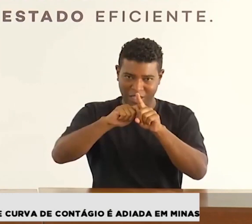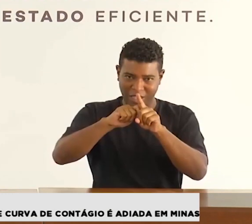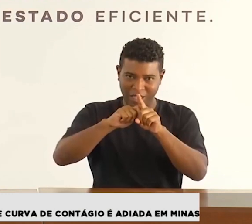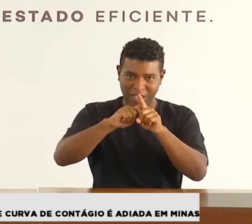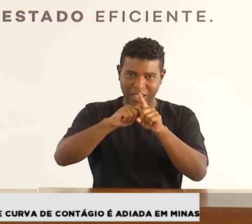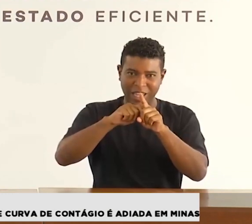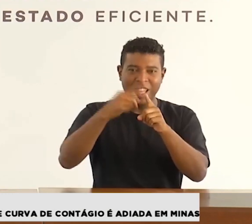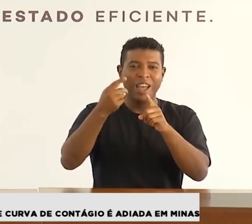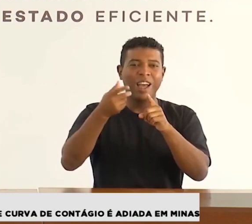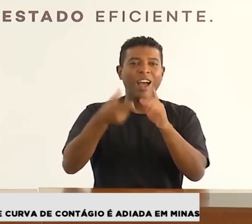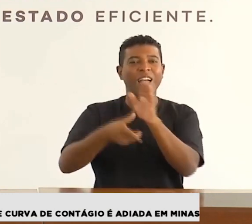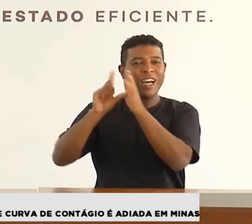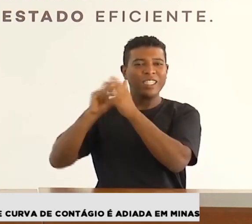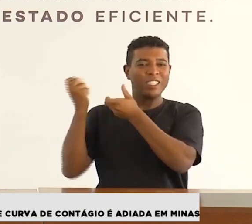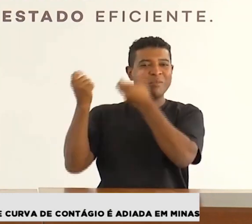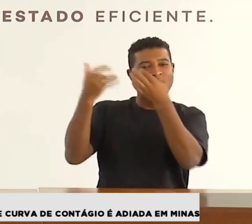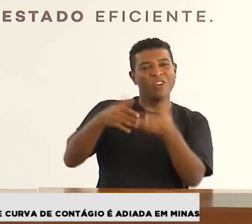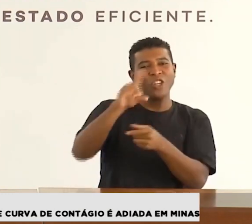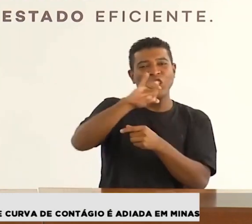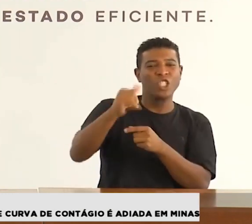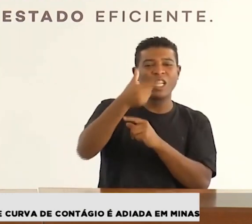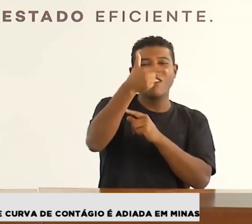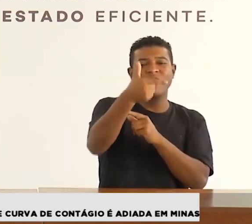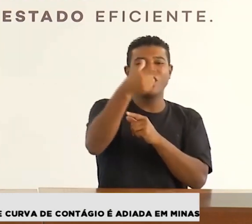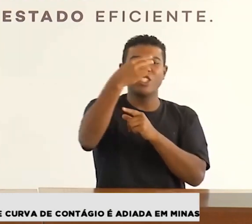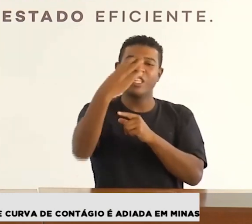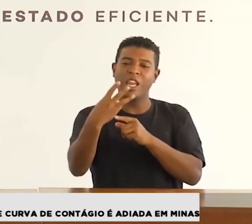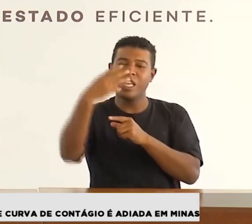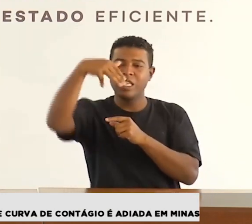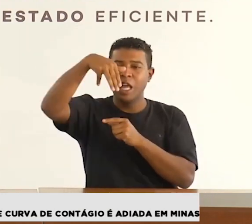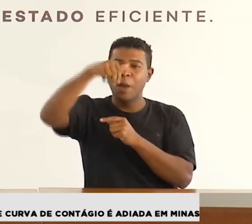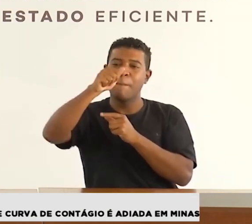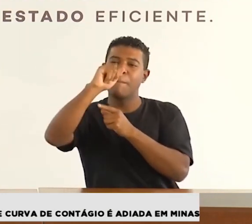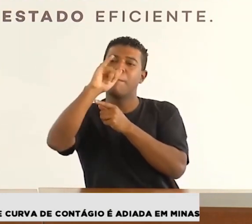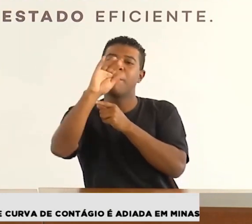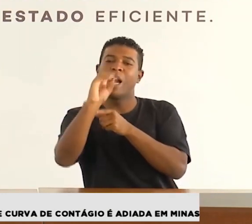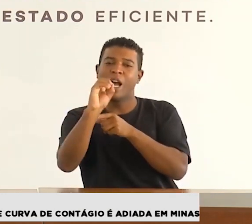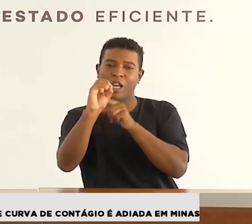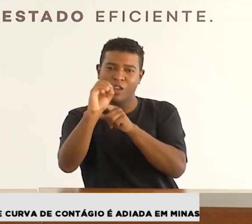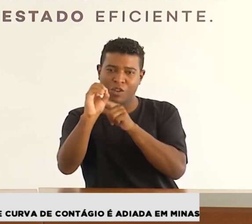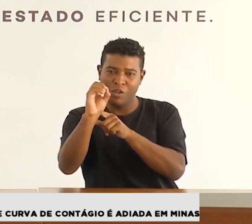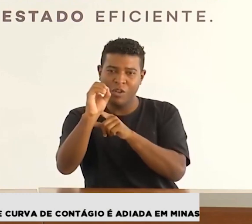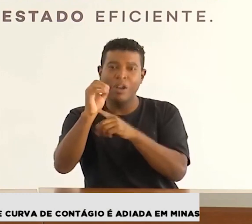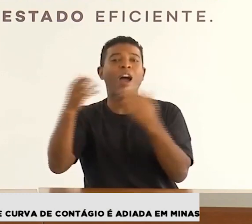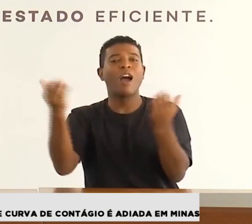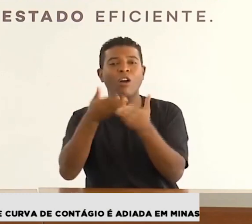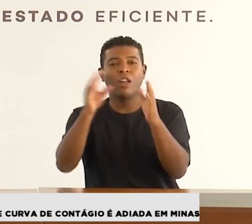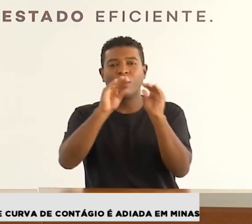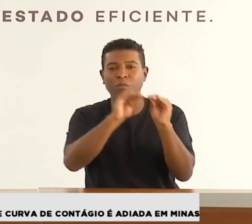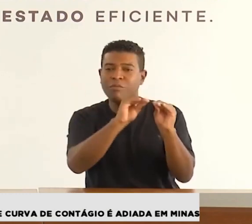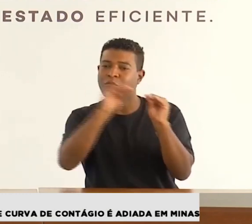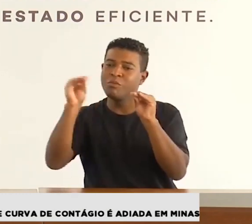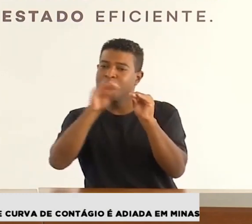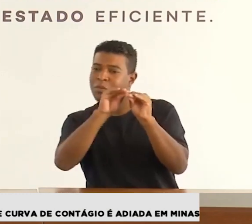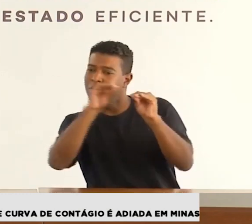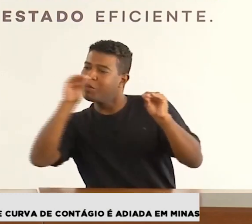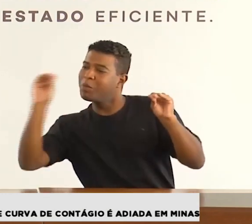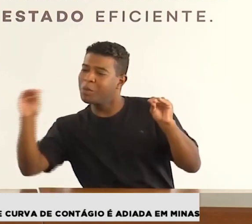23 de maio, e também com um quantitativo de casos esperados, em torno de 3